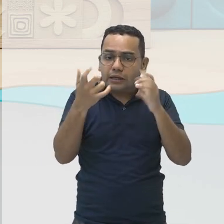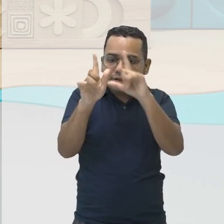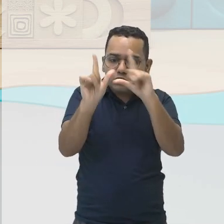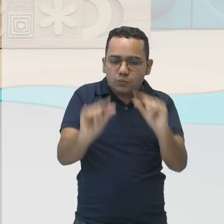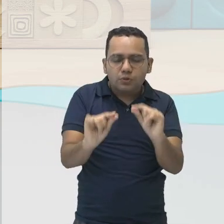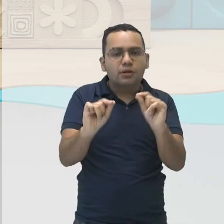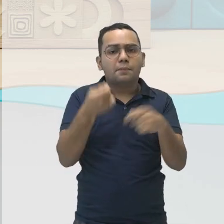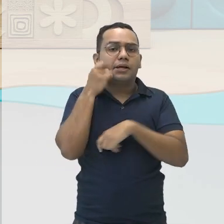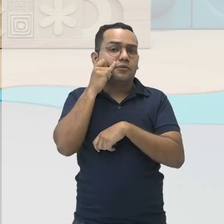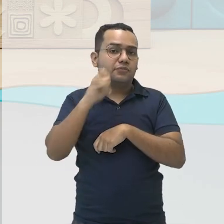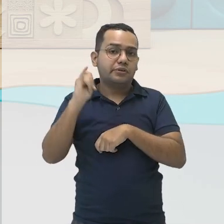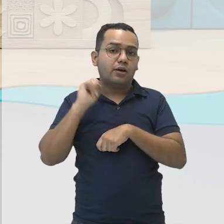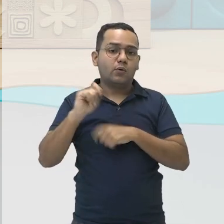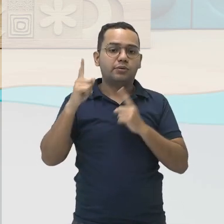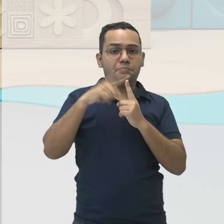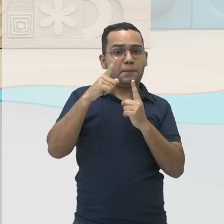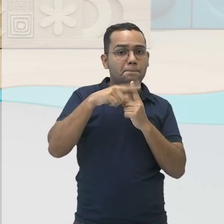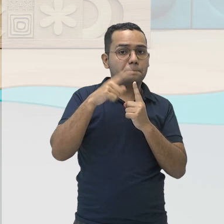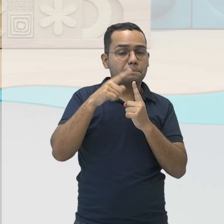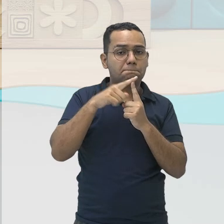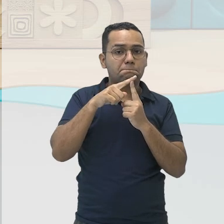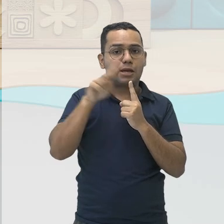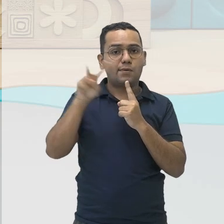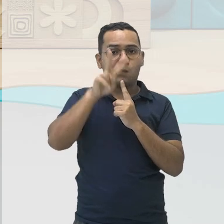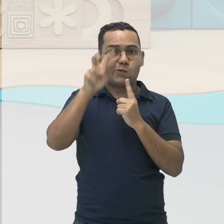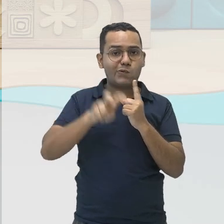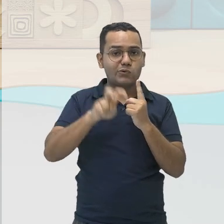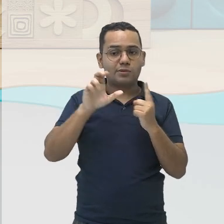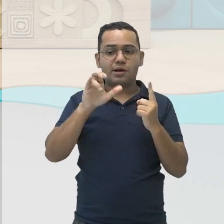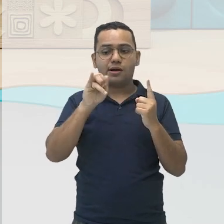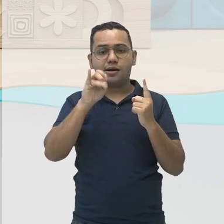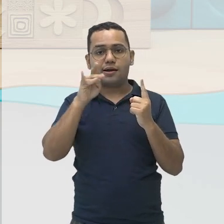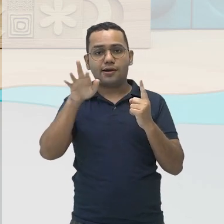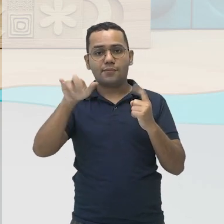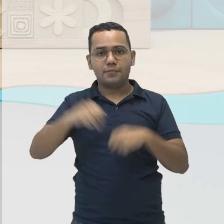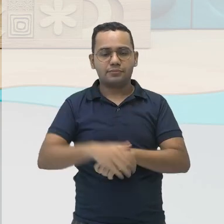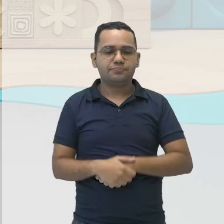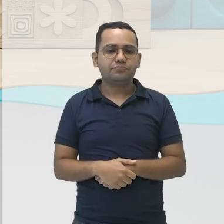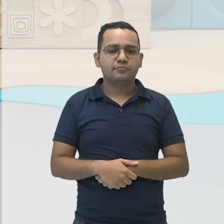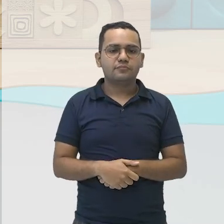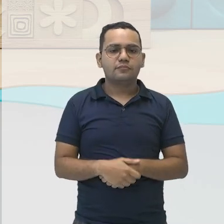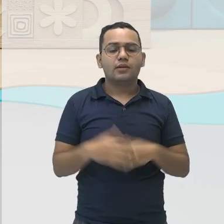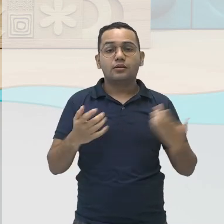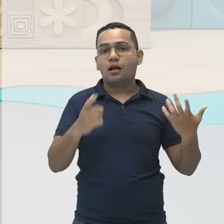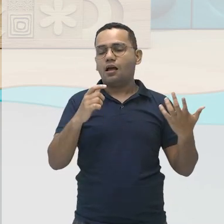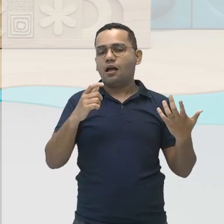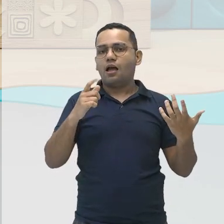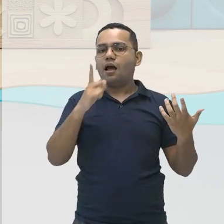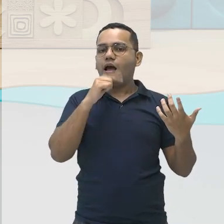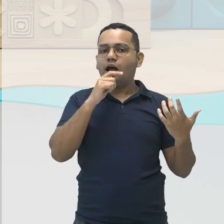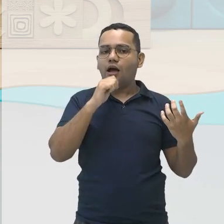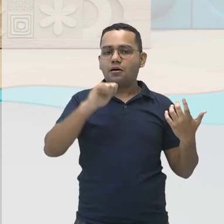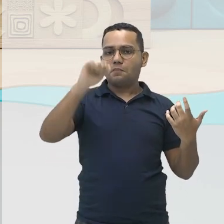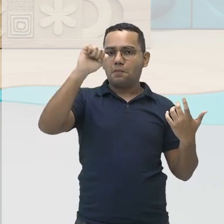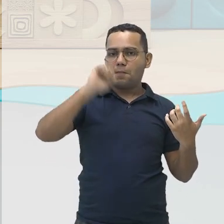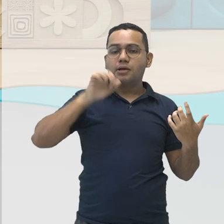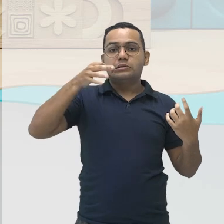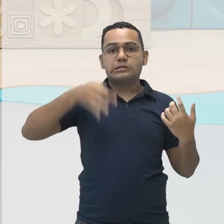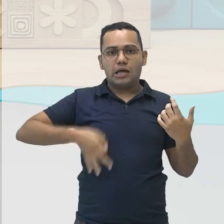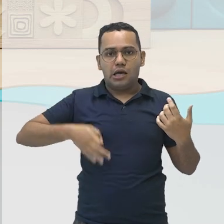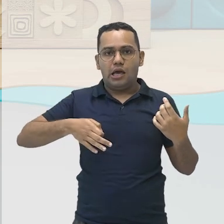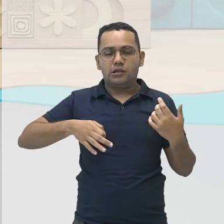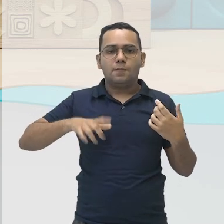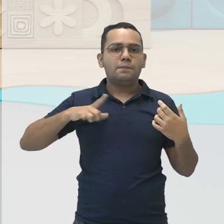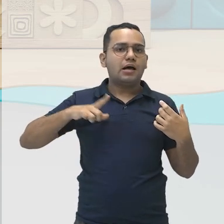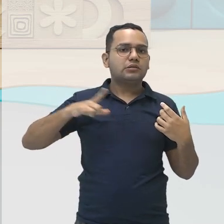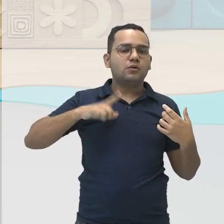cãibras, né? Principalmente na questão da desidratação. Então, tomar uma boa quantidade de água ali durante o dia, não tudo de uma vez, mas